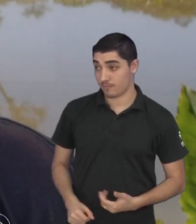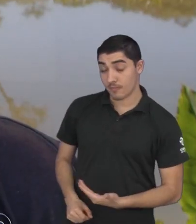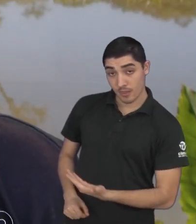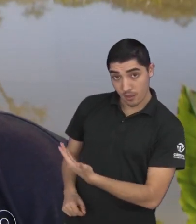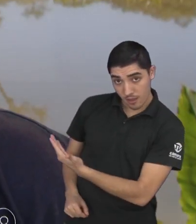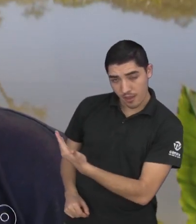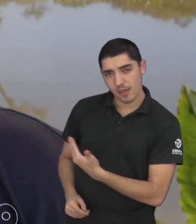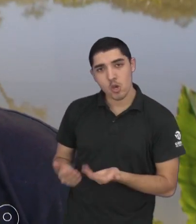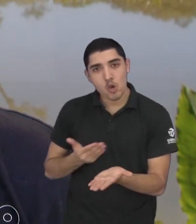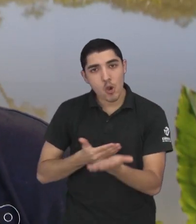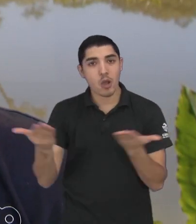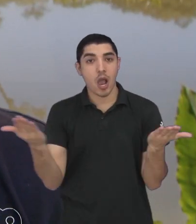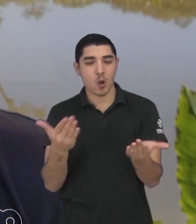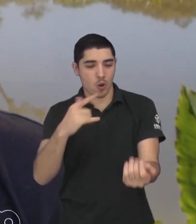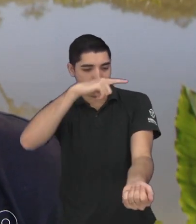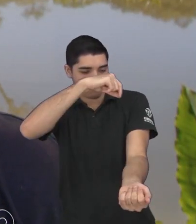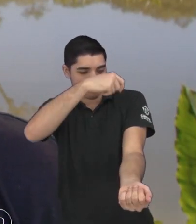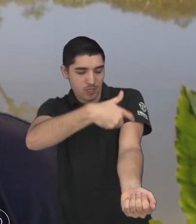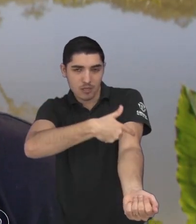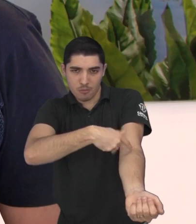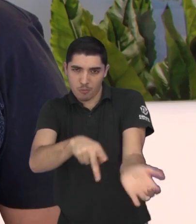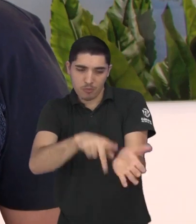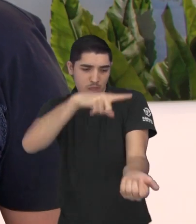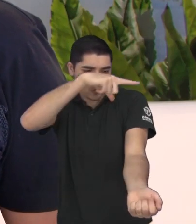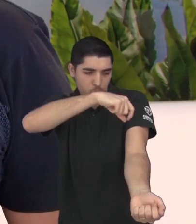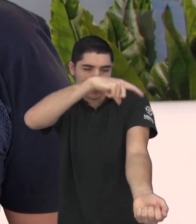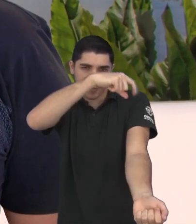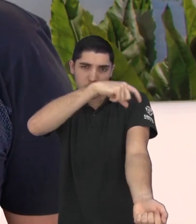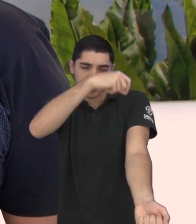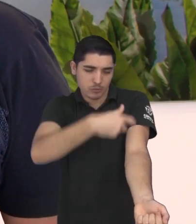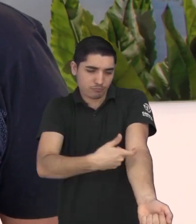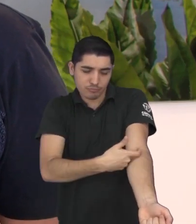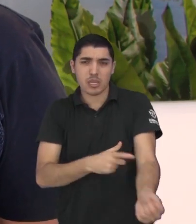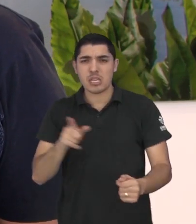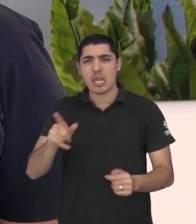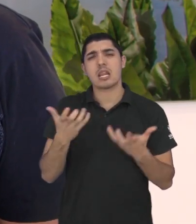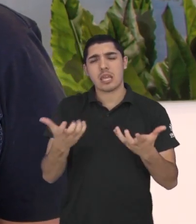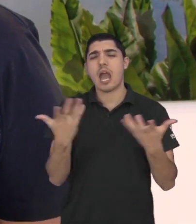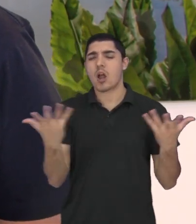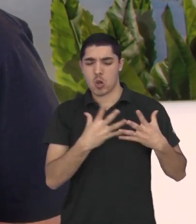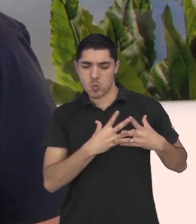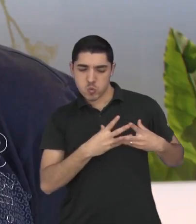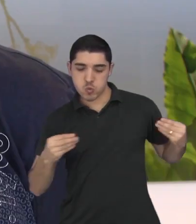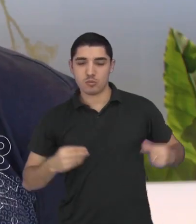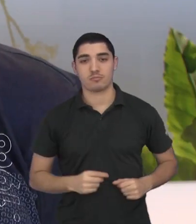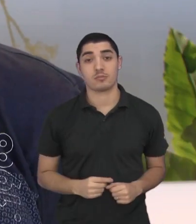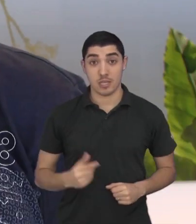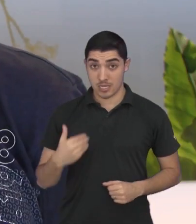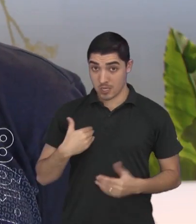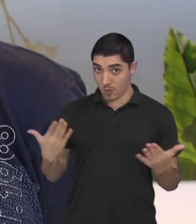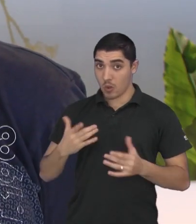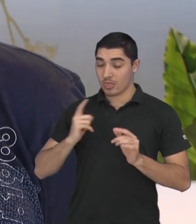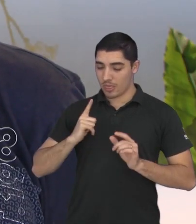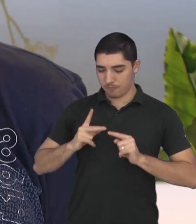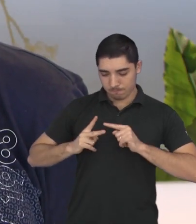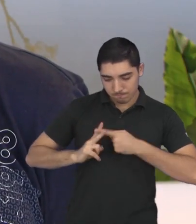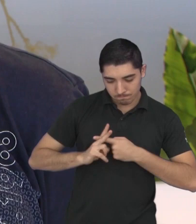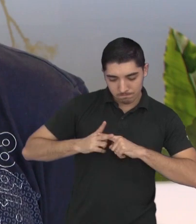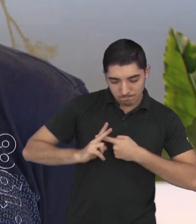Muito emocionada, Regiane, irmã do homenageado, relembrou os momentos difíceis que a família e o mestre